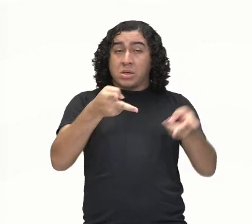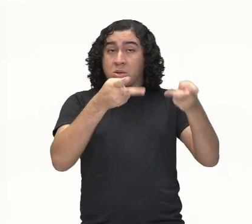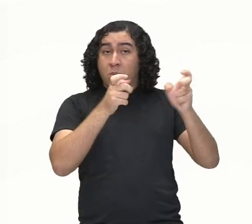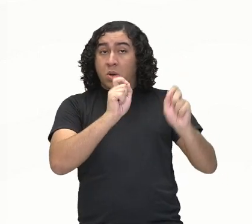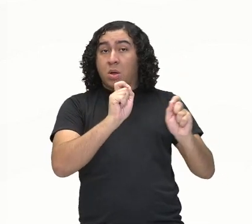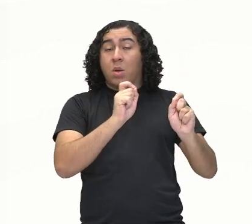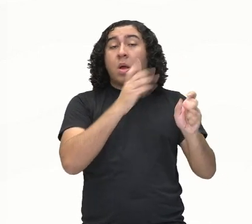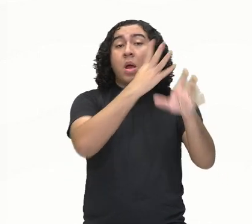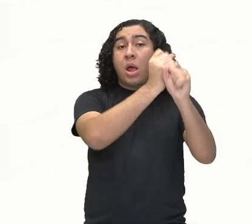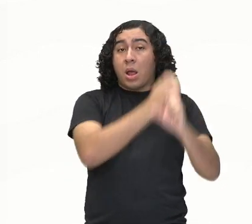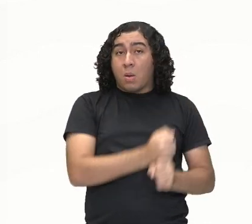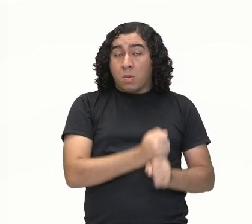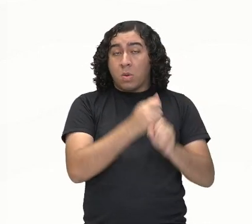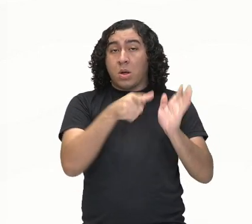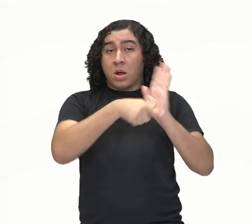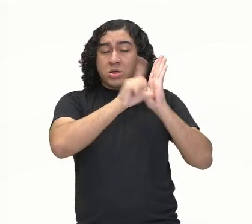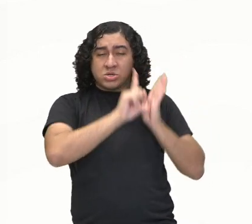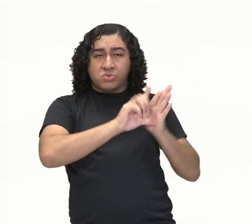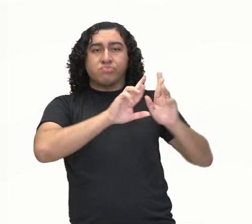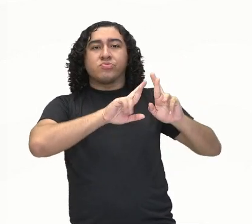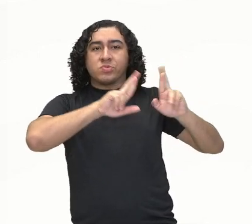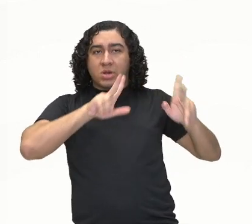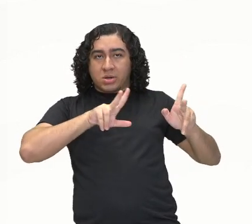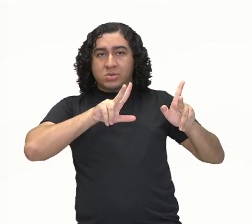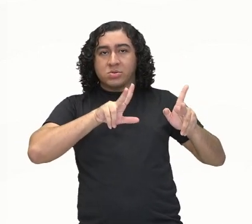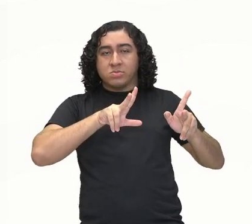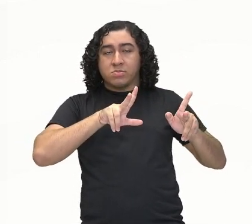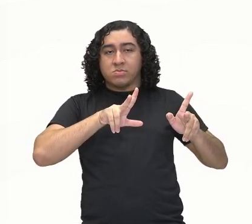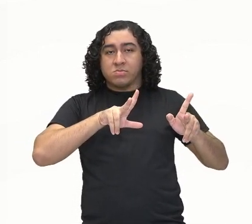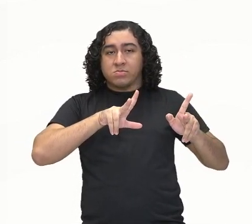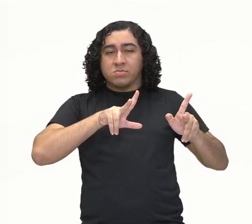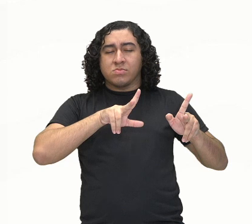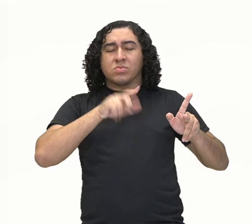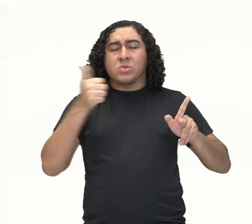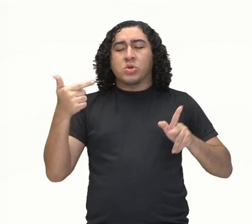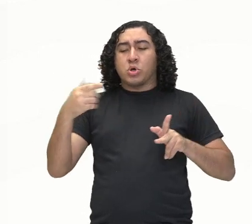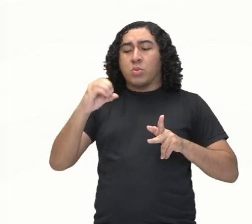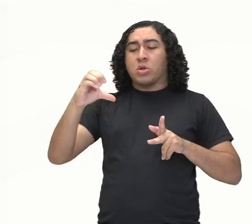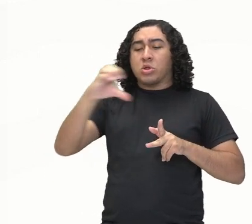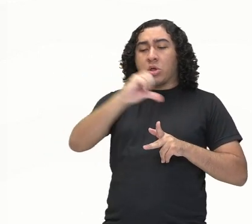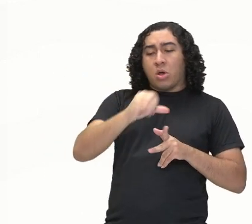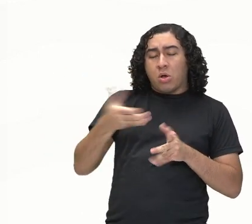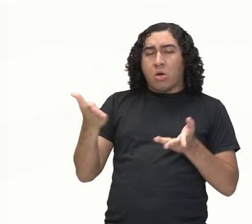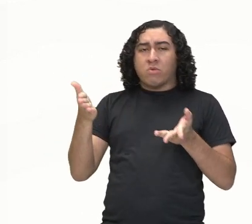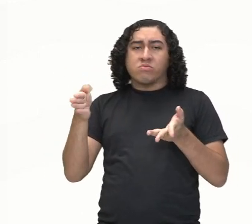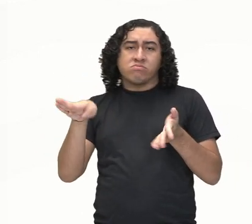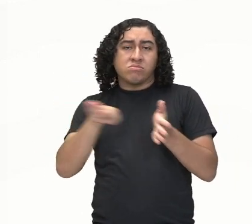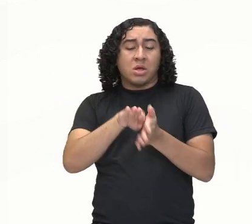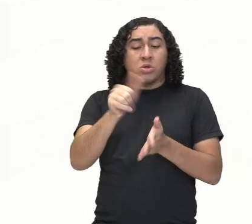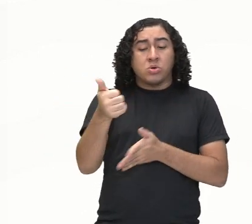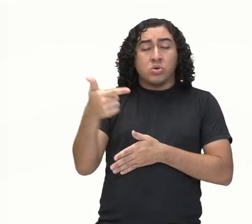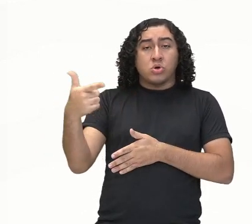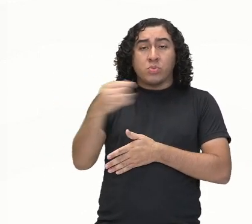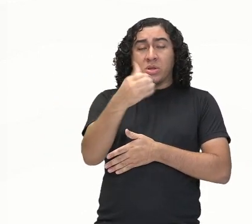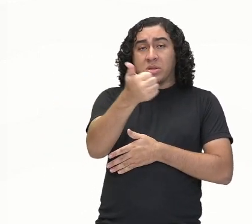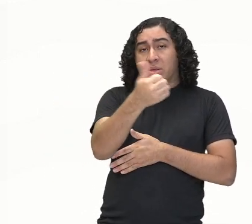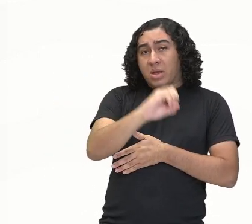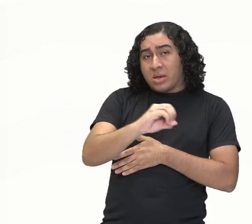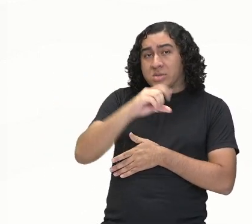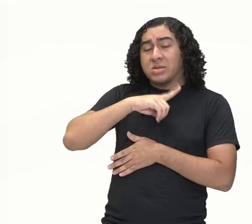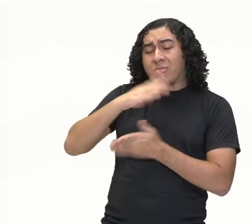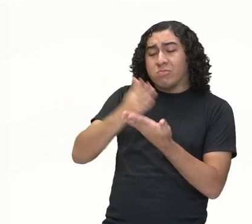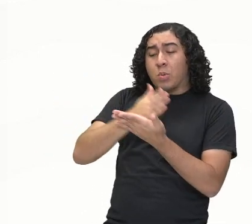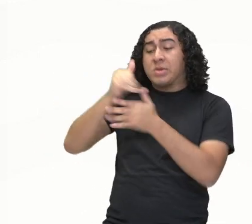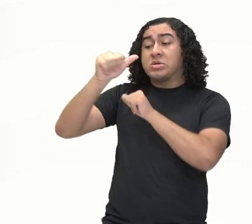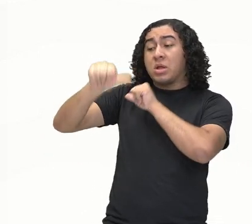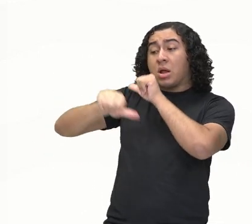feito de uma forma diferente, né? Então, entre 2009 e 2010, a gente teve algumas mudanças aí com